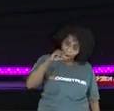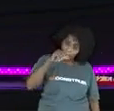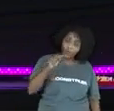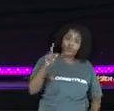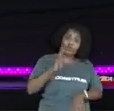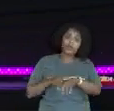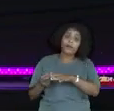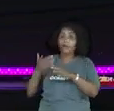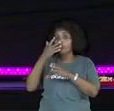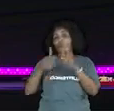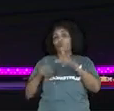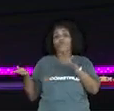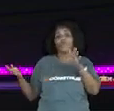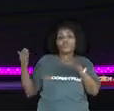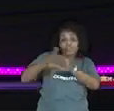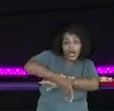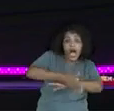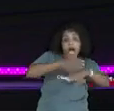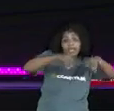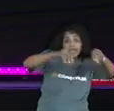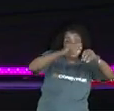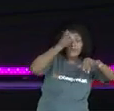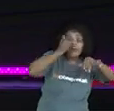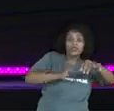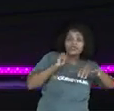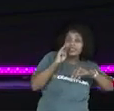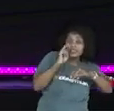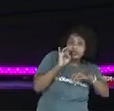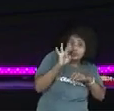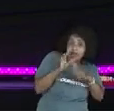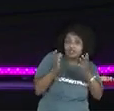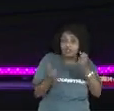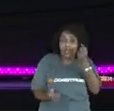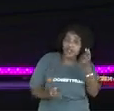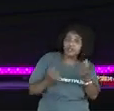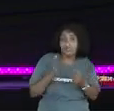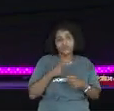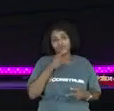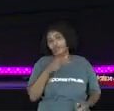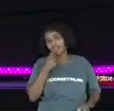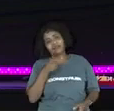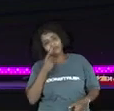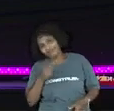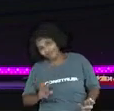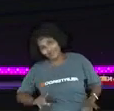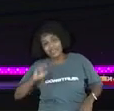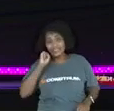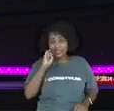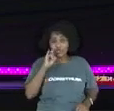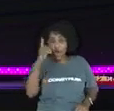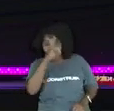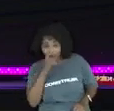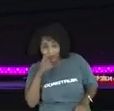do Povo entrando a terra prometida que já estava avisando aqui ó se for só de vez em quando não vai dar se for